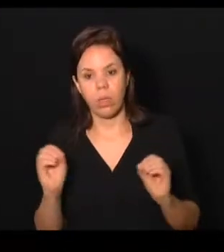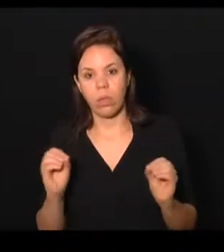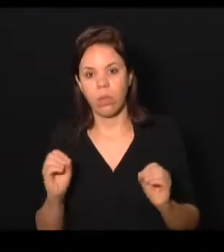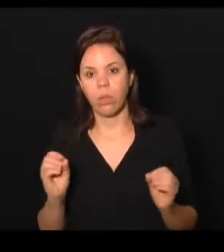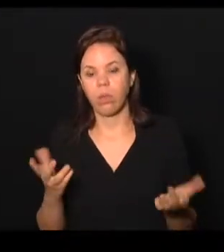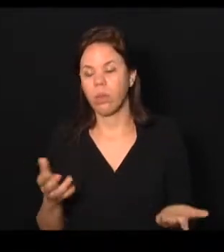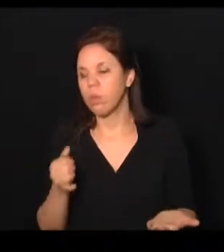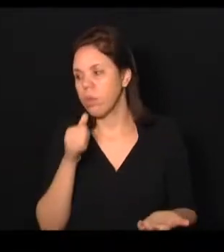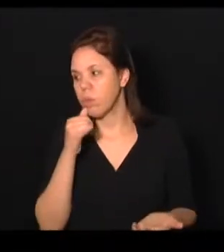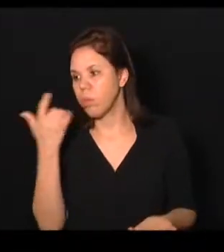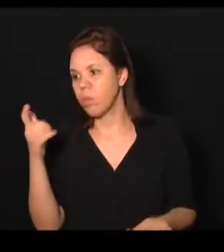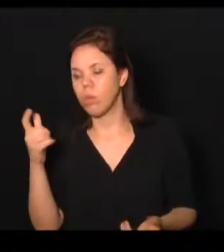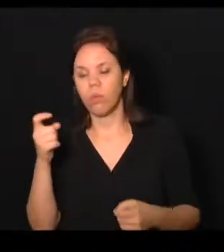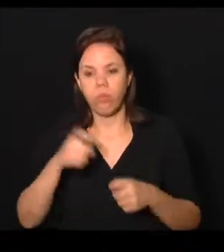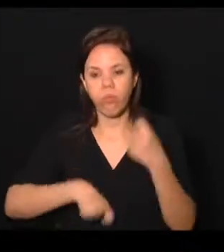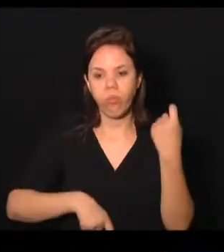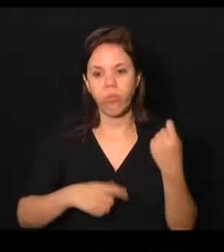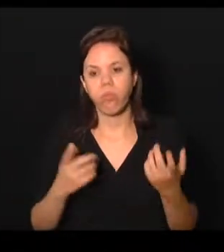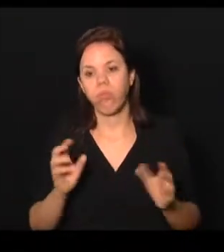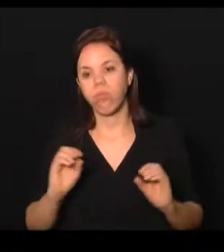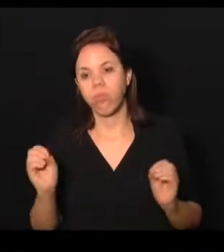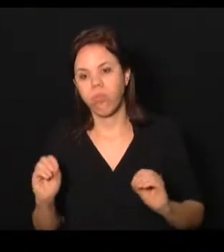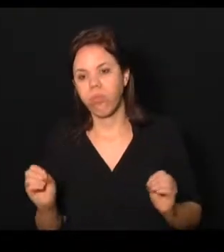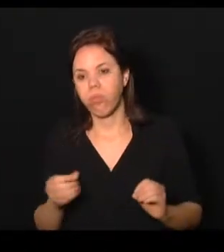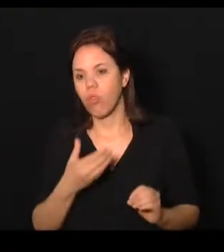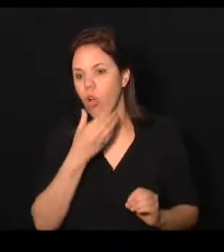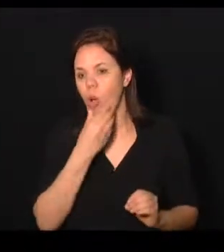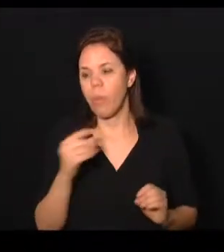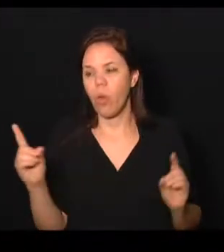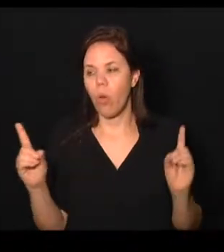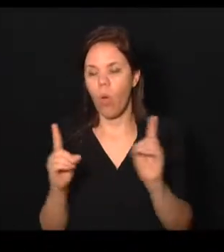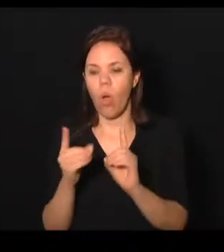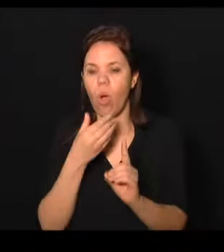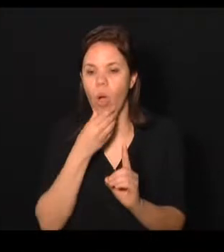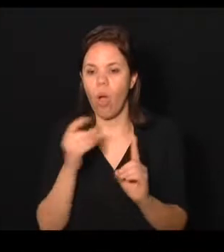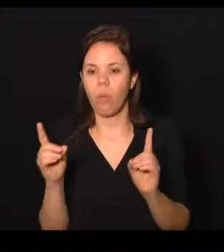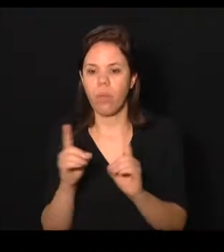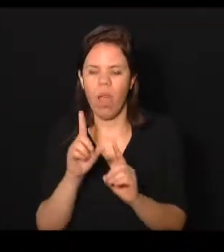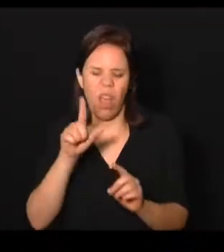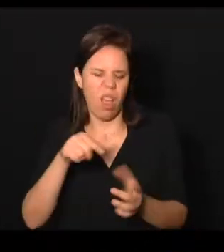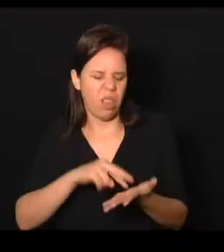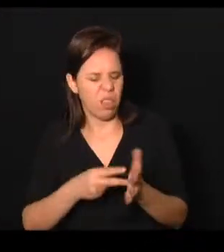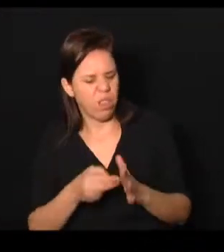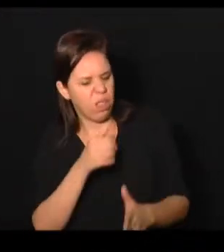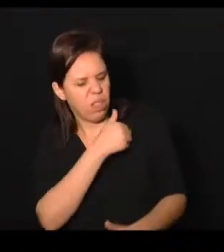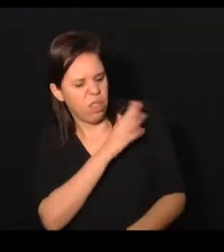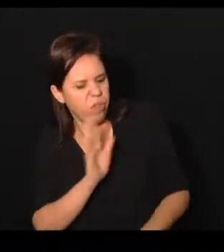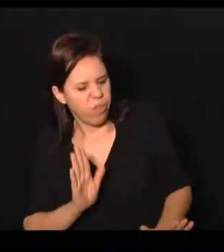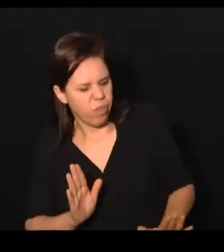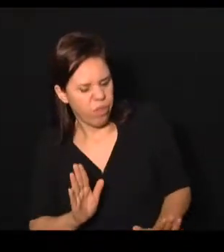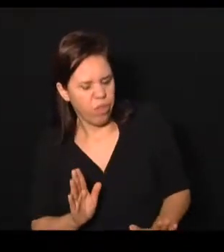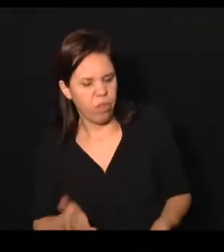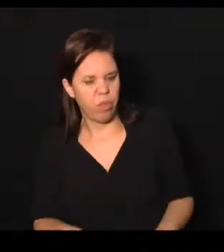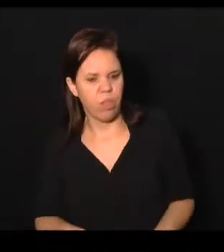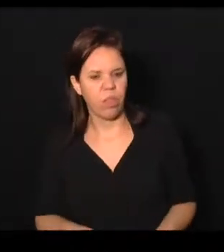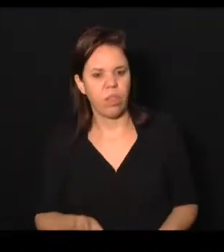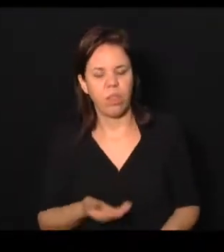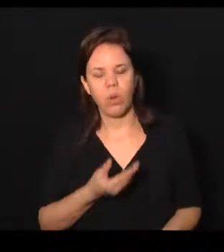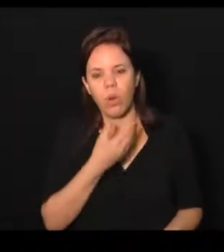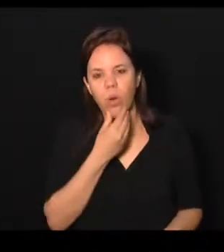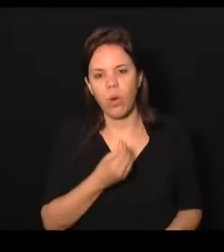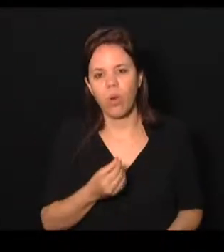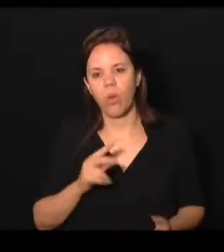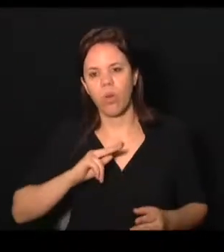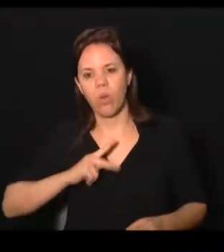homossexual, sem sexo homossexual, né, de homem para homem. Por que isso? É preconceito contra o homossexual masculino, porque